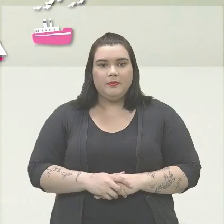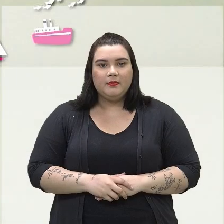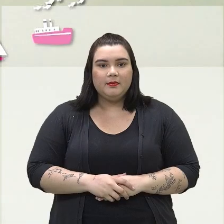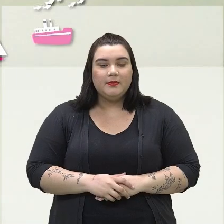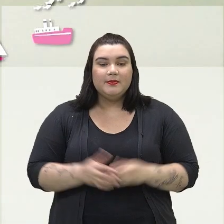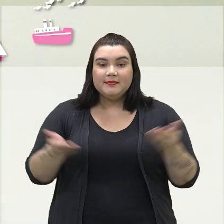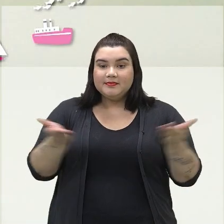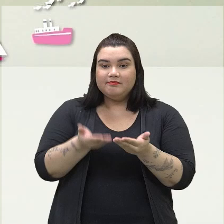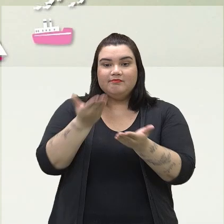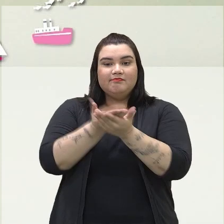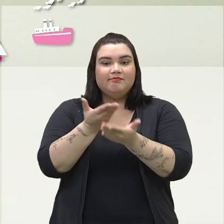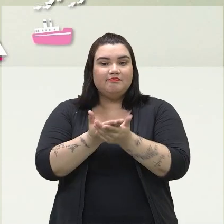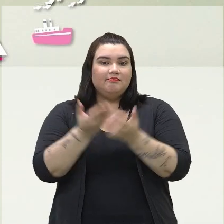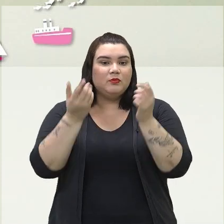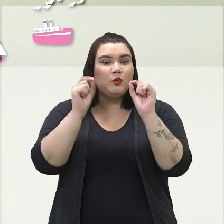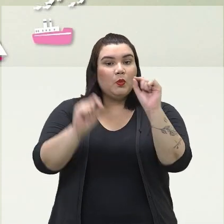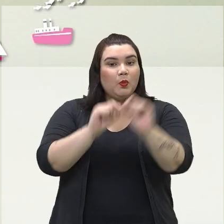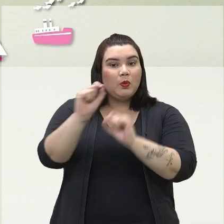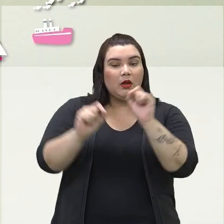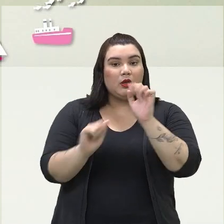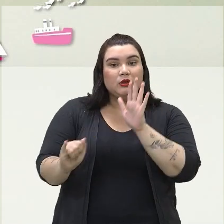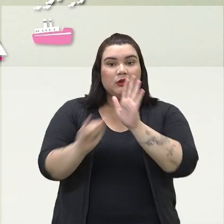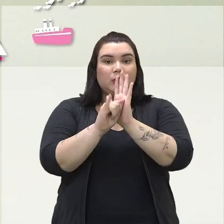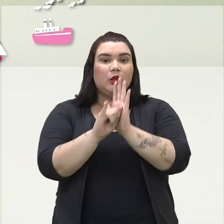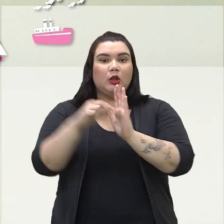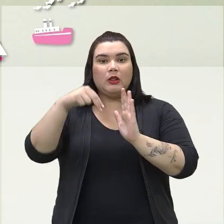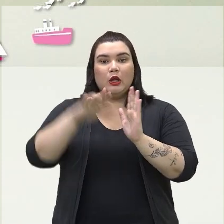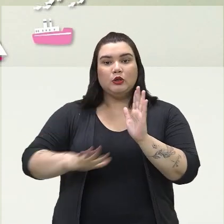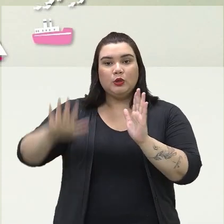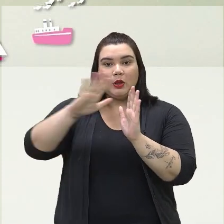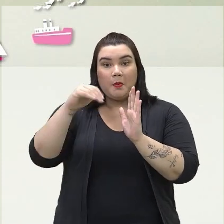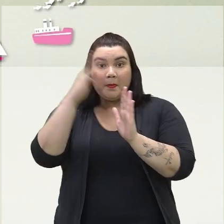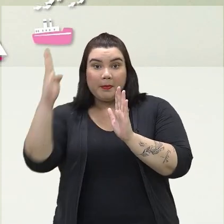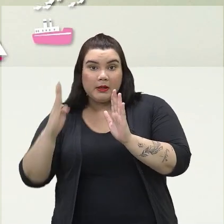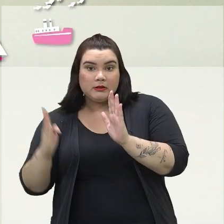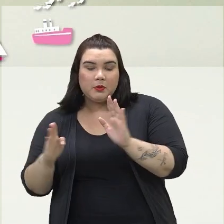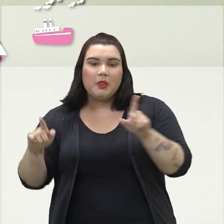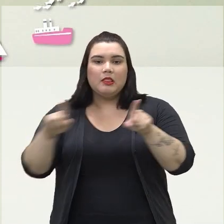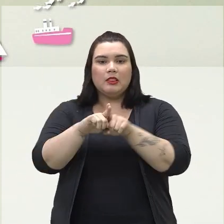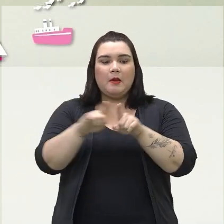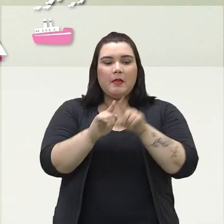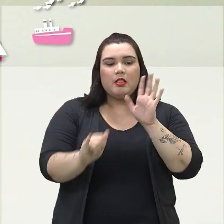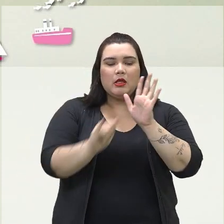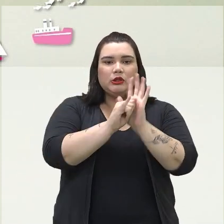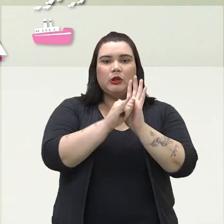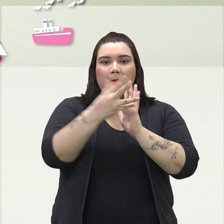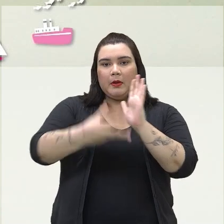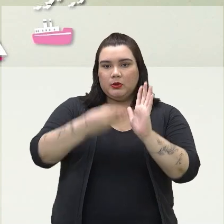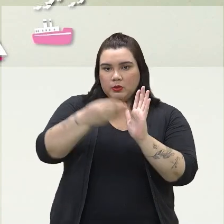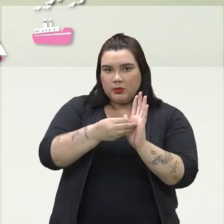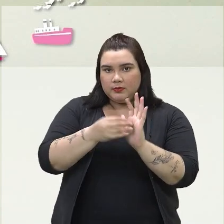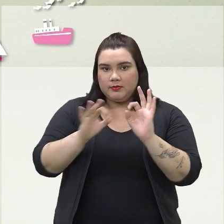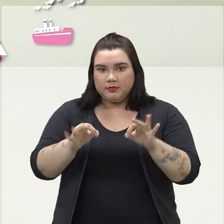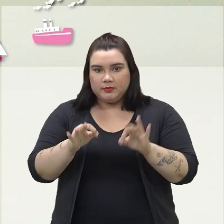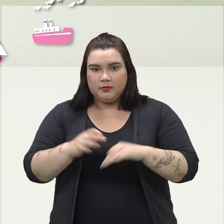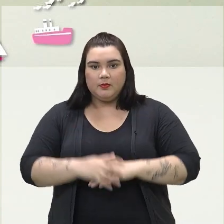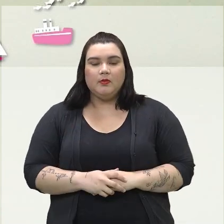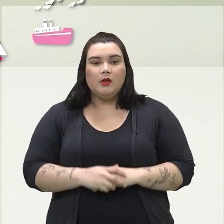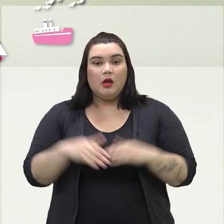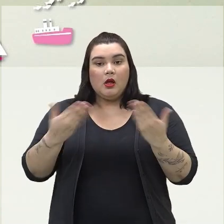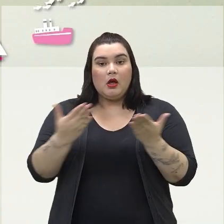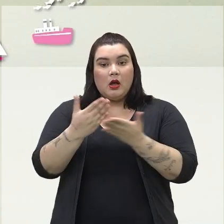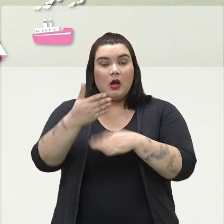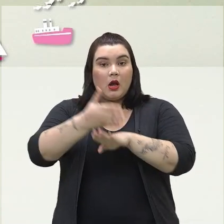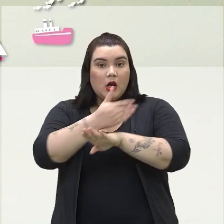Nesta aula, nós iremos falar de identidade nacional brasileira e identidade amazônica. E antes da gente começar com o